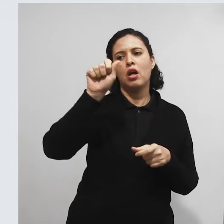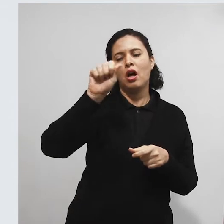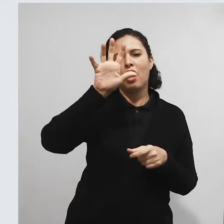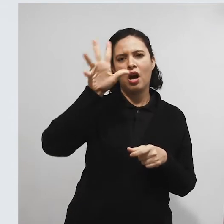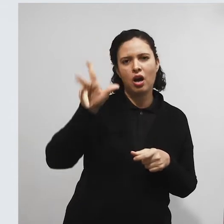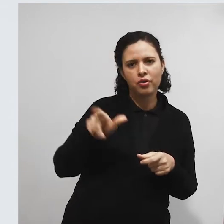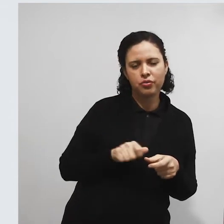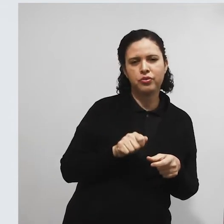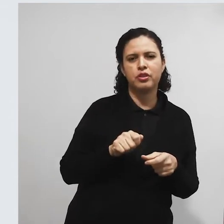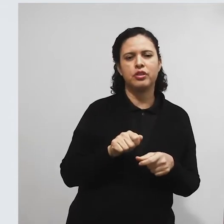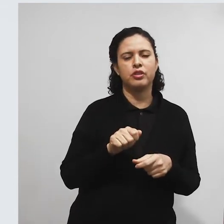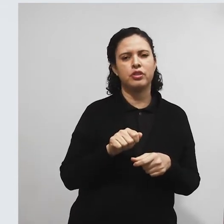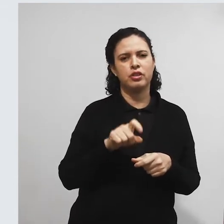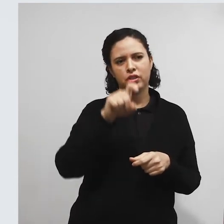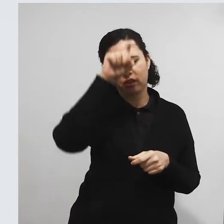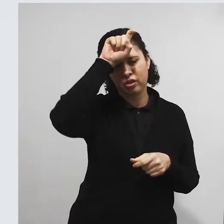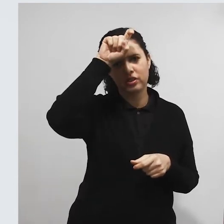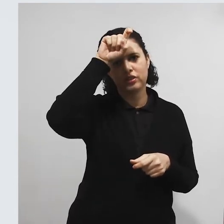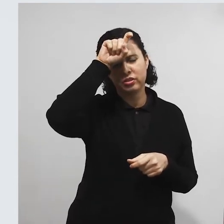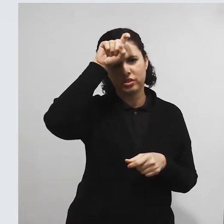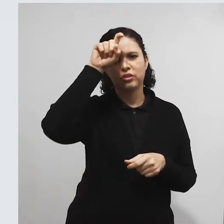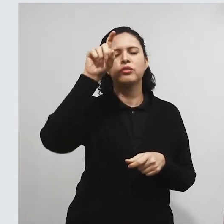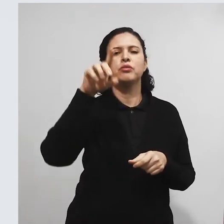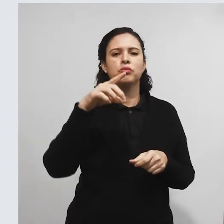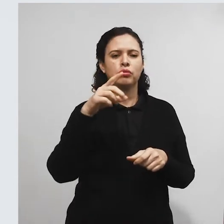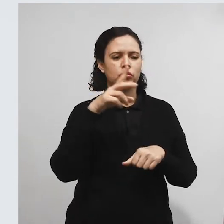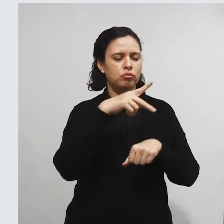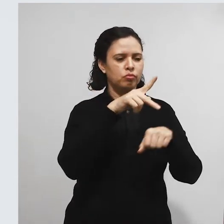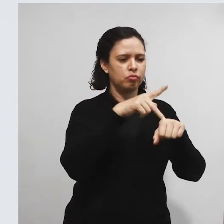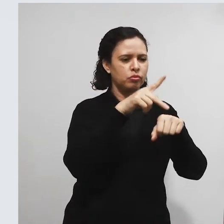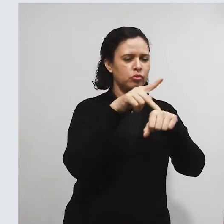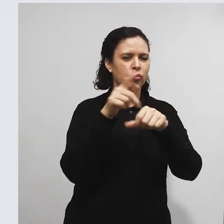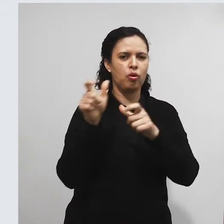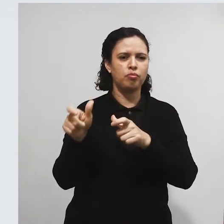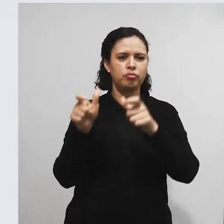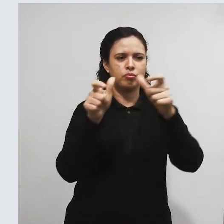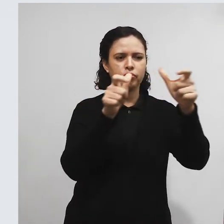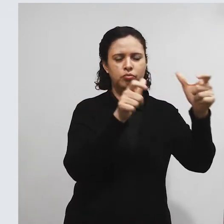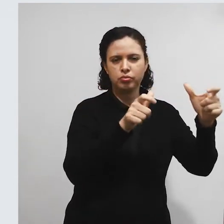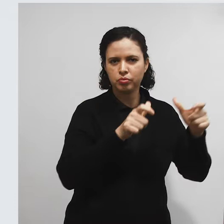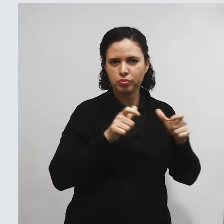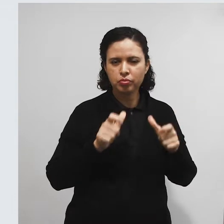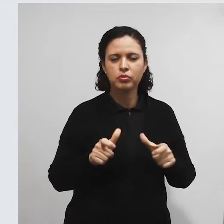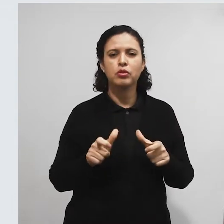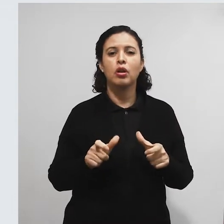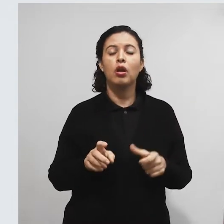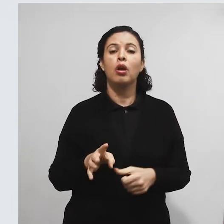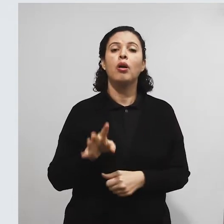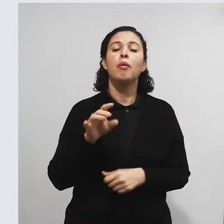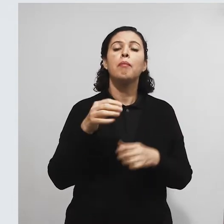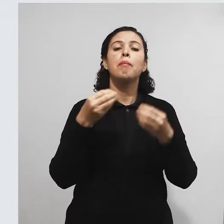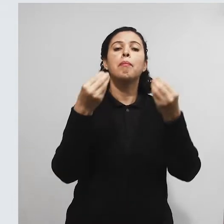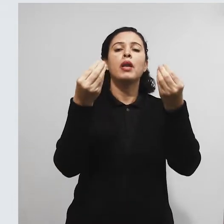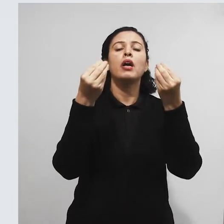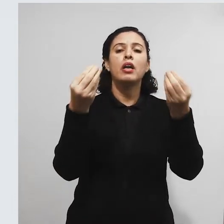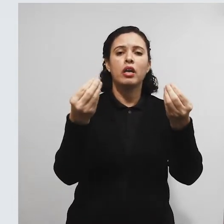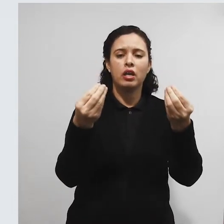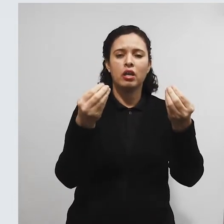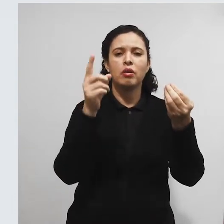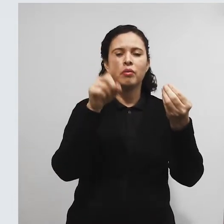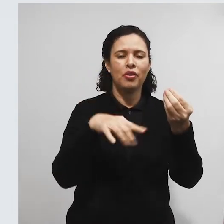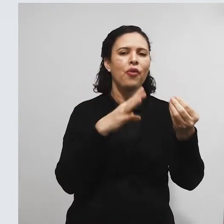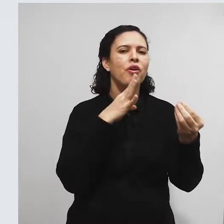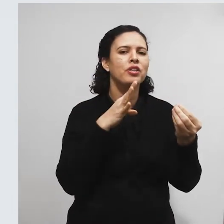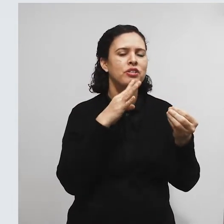viajou uma parte ali do que hoje a gente chama de Nigéria, por exemplo, esteve em entre outros povos, como